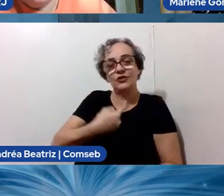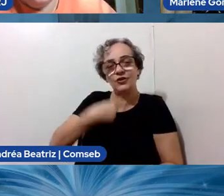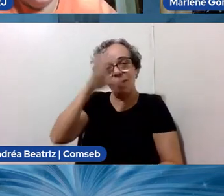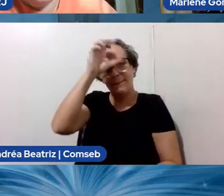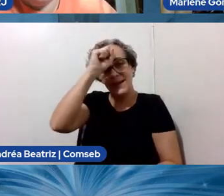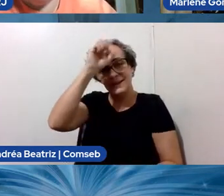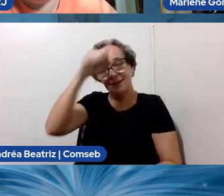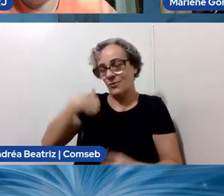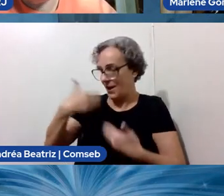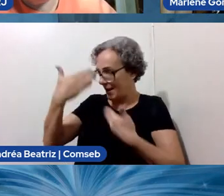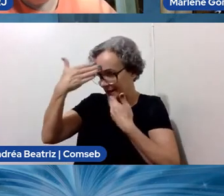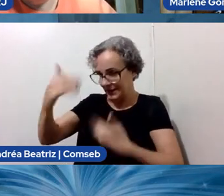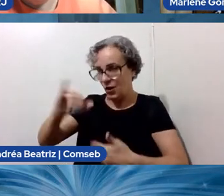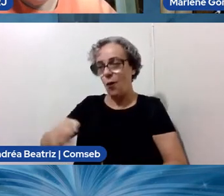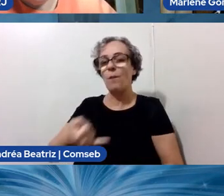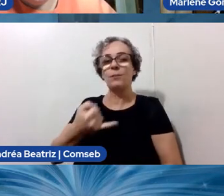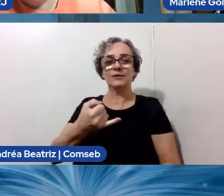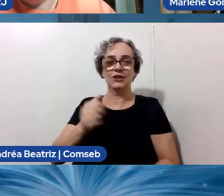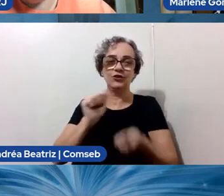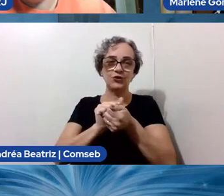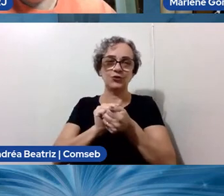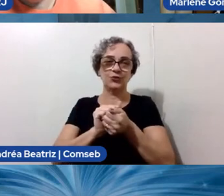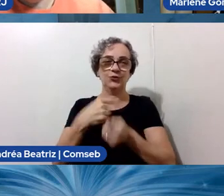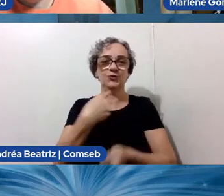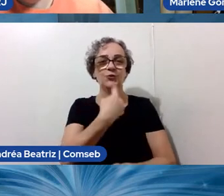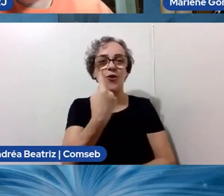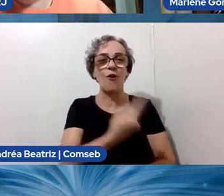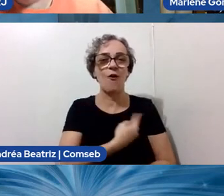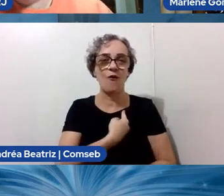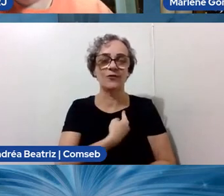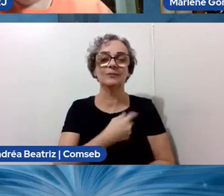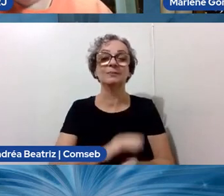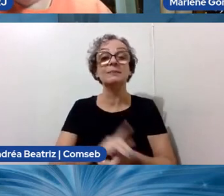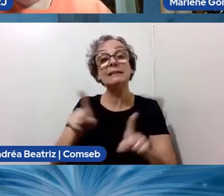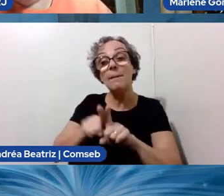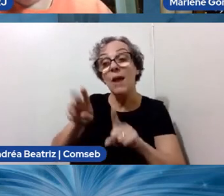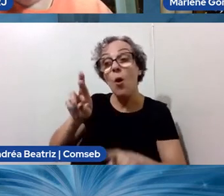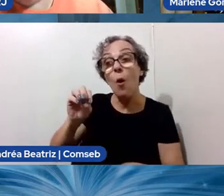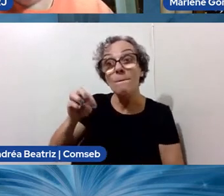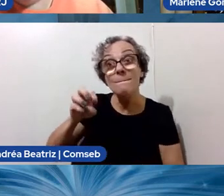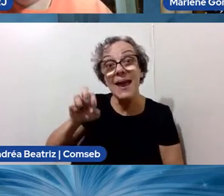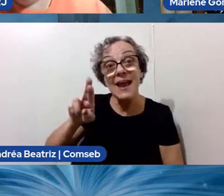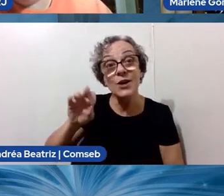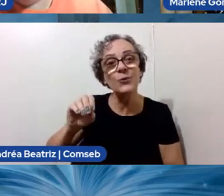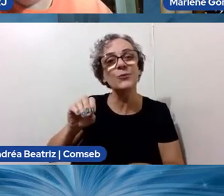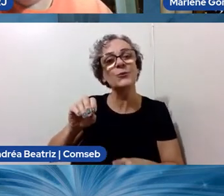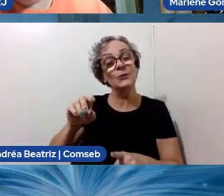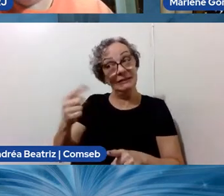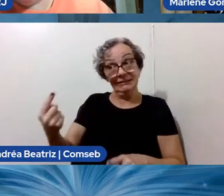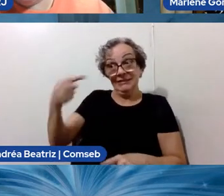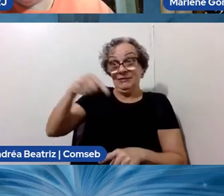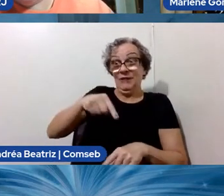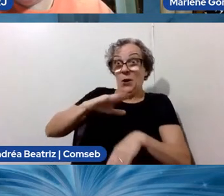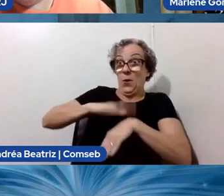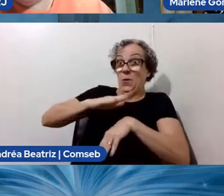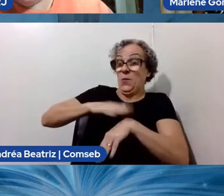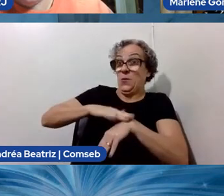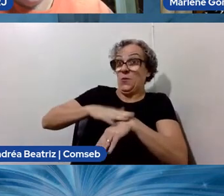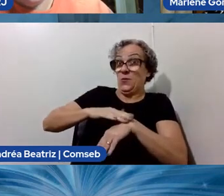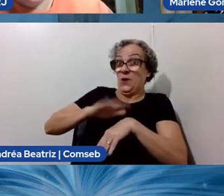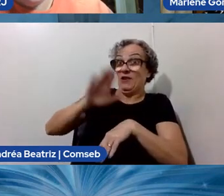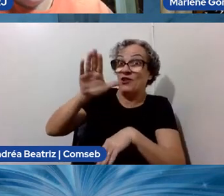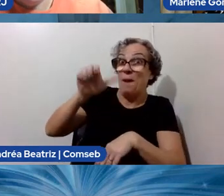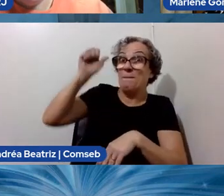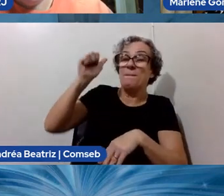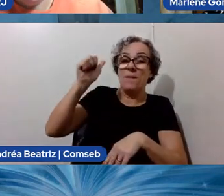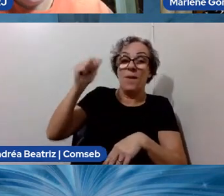a oportunidade de estar com vocês aqui. Obrigado, Marlene. E Romero, muito obrigado por ter nos atendido de última hora, foi muito boa